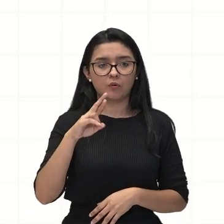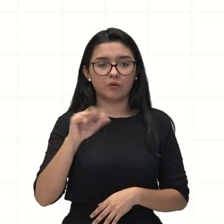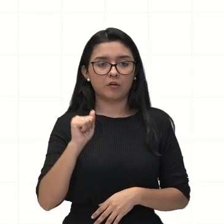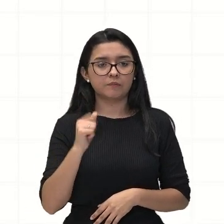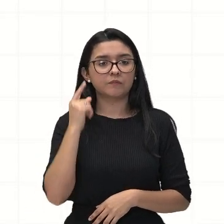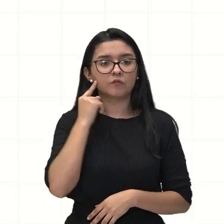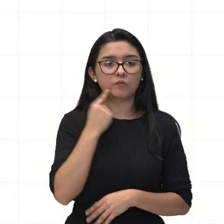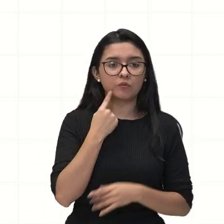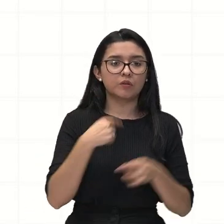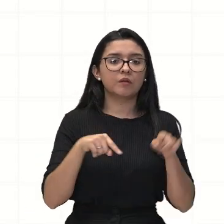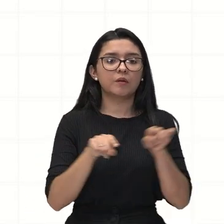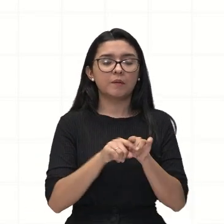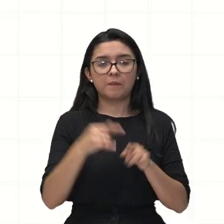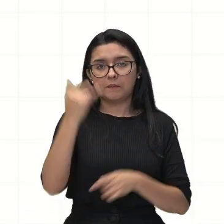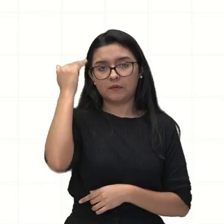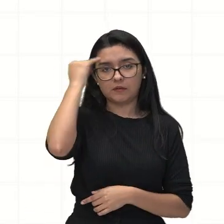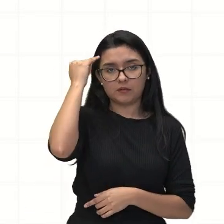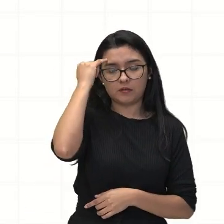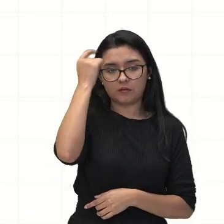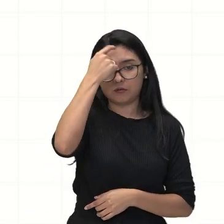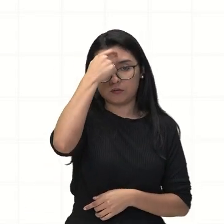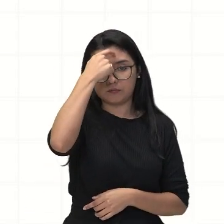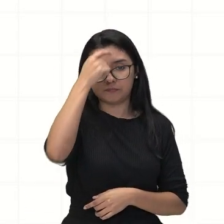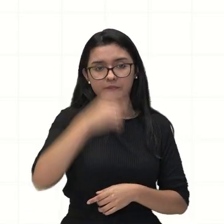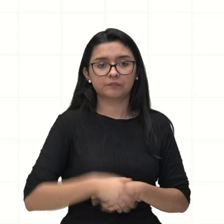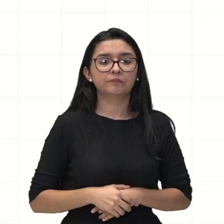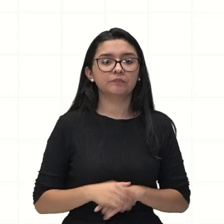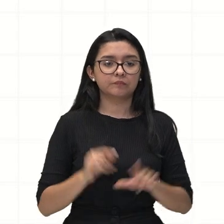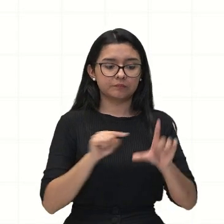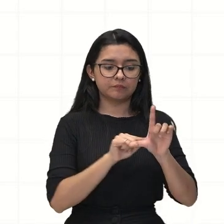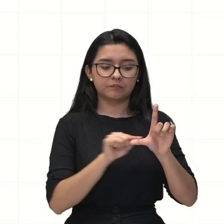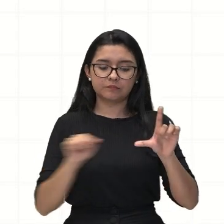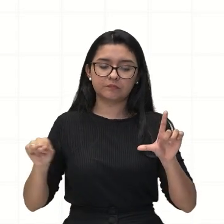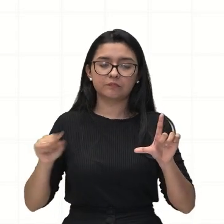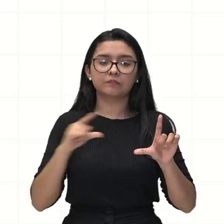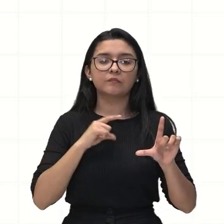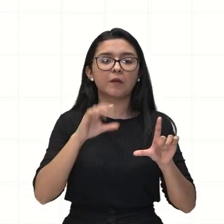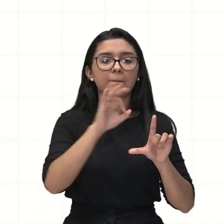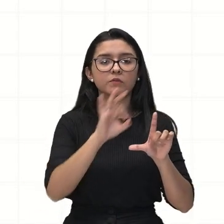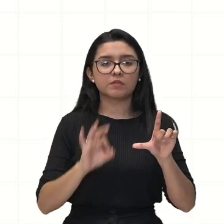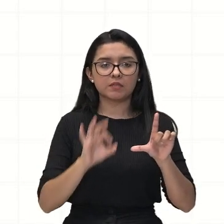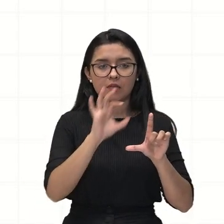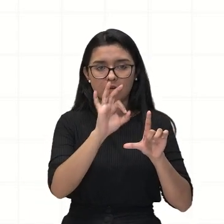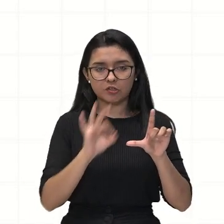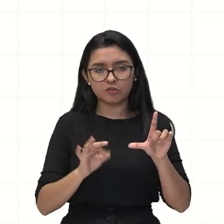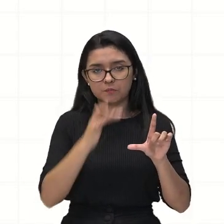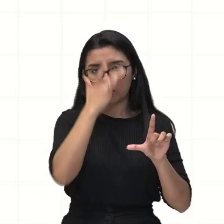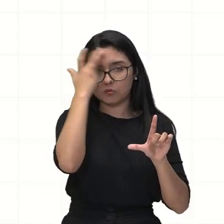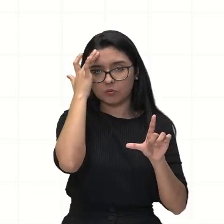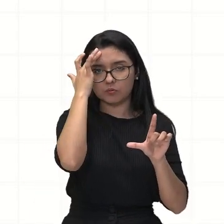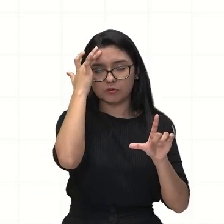mental e intelectual. E no eixo horizontal aqui nós temos a porcentagem de pessoas, né?